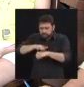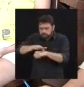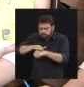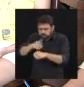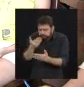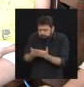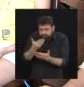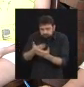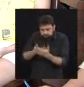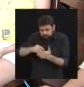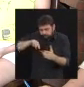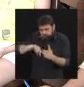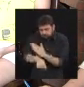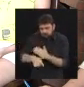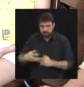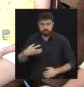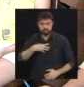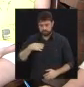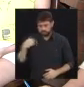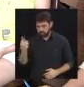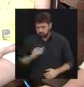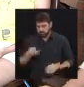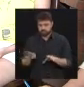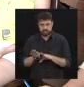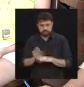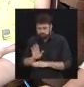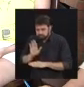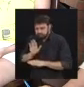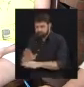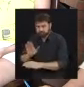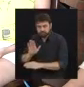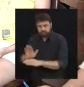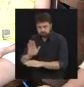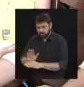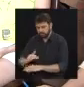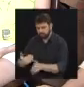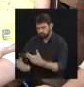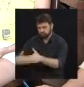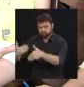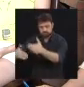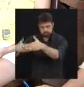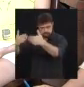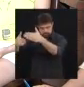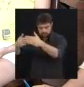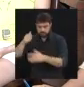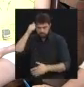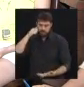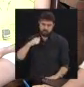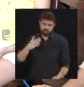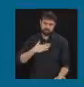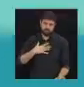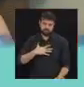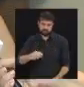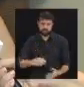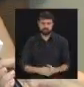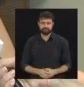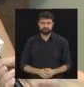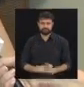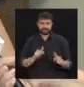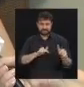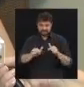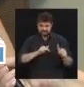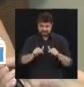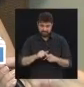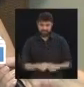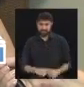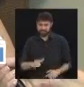a síndrome e dessa maneira também conseguir ajudar mais no desenvolvimento, né, da Amanda. Trabalhar a